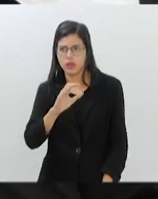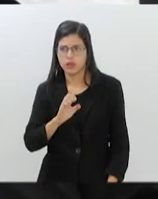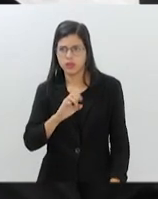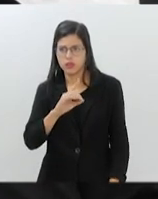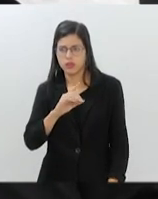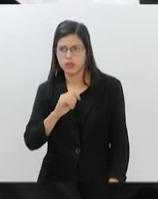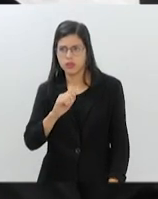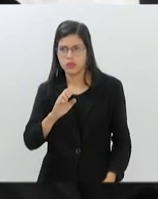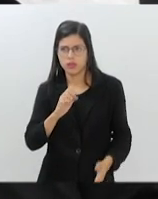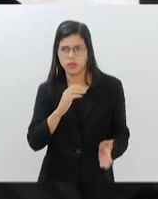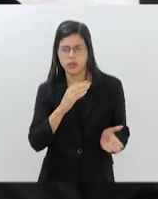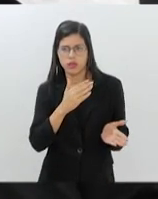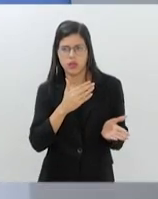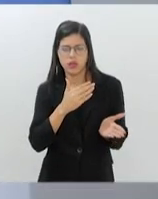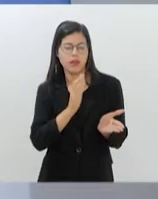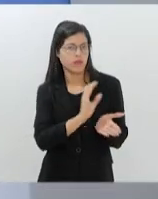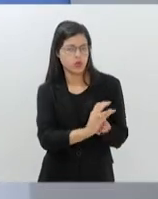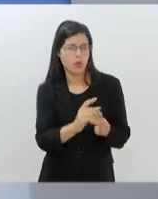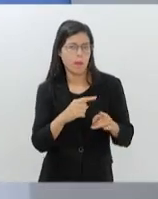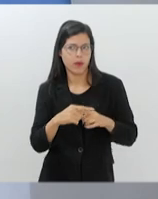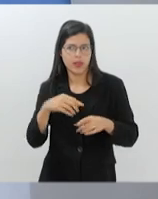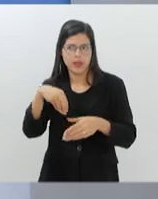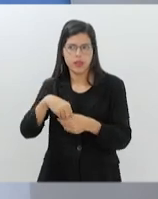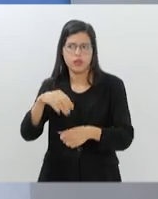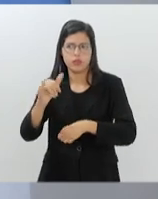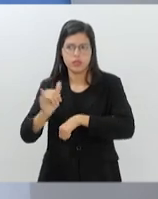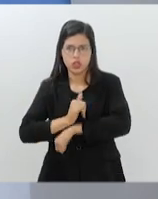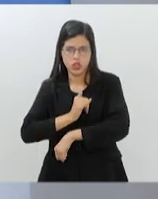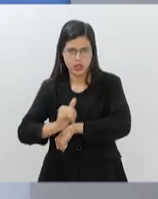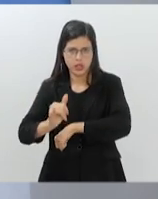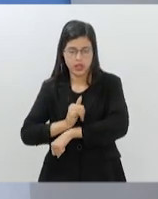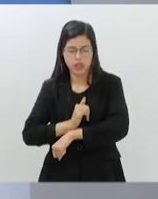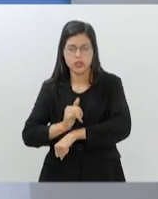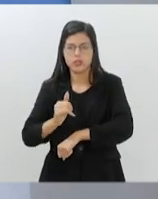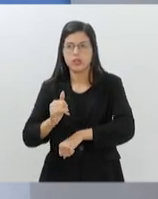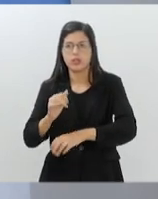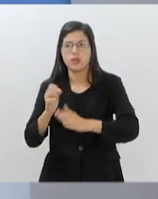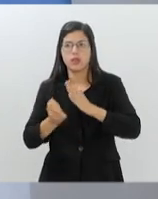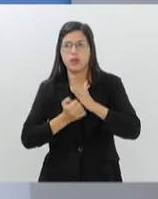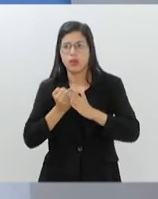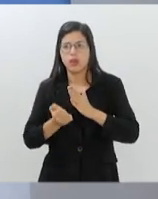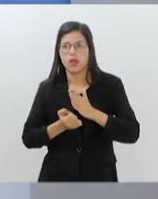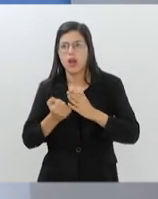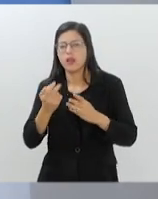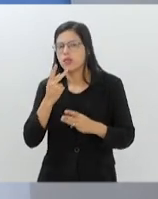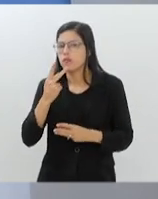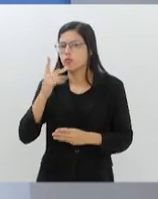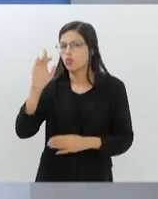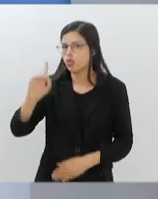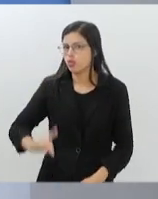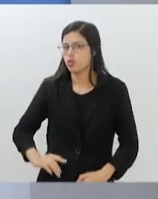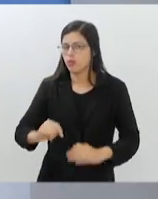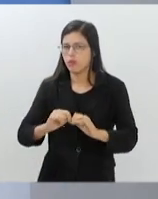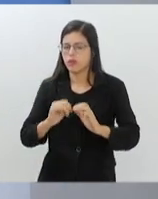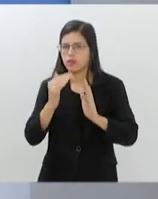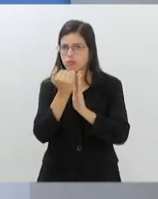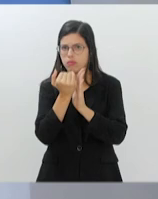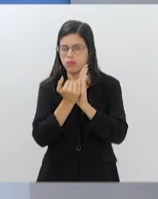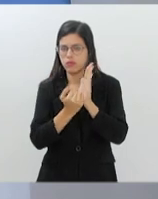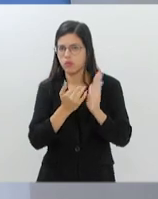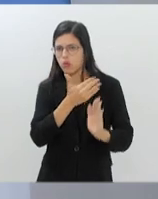da Estratégia da empresa perfeito aí a senhora tá dizendo que o seu balum e fez uma listagem com 100 nomes dentre eles secretários de